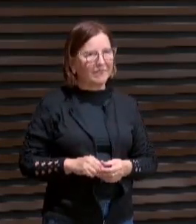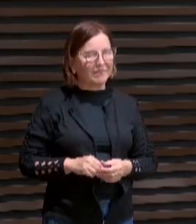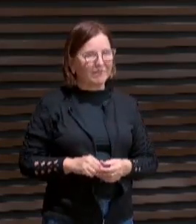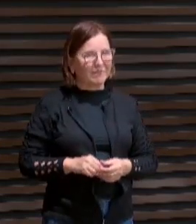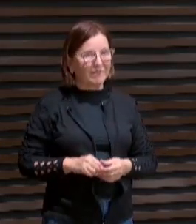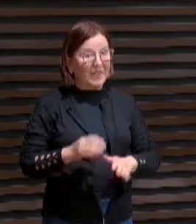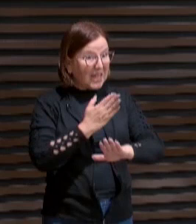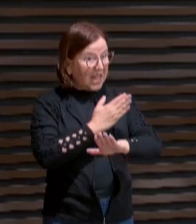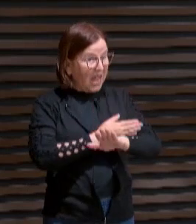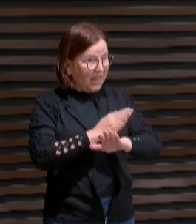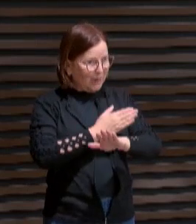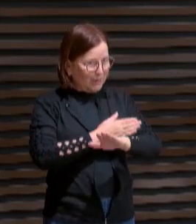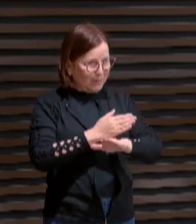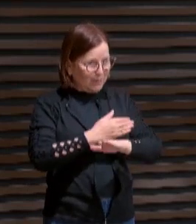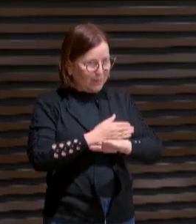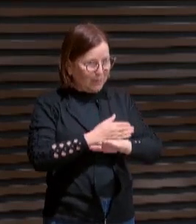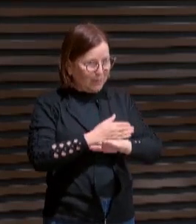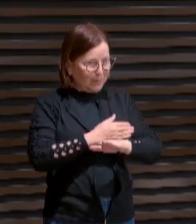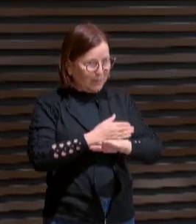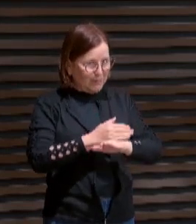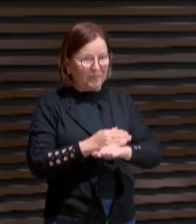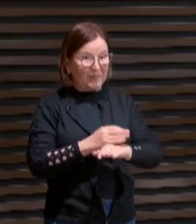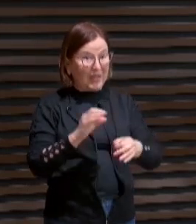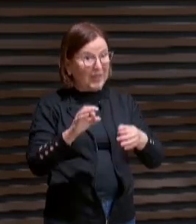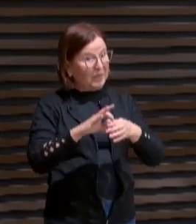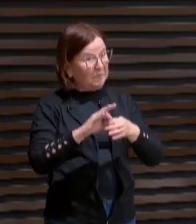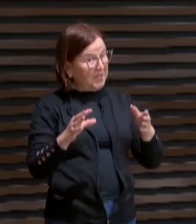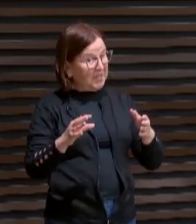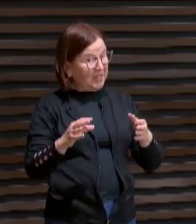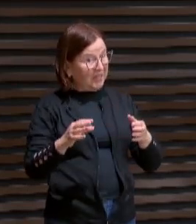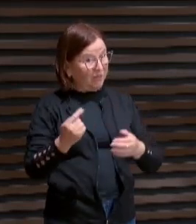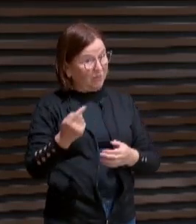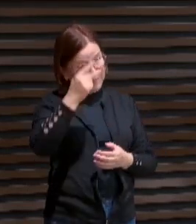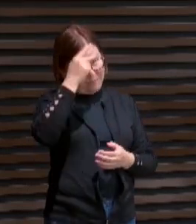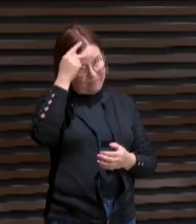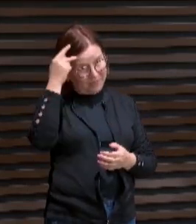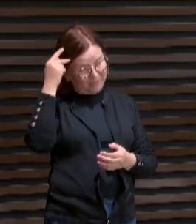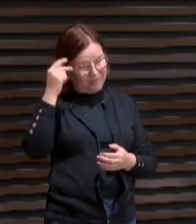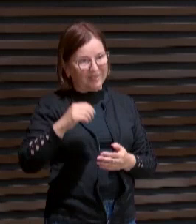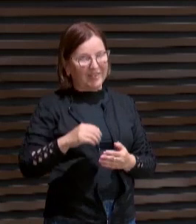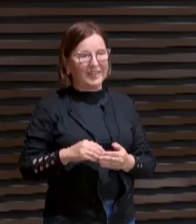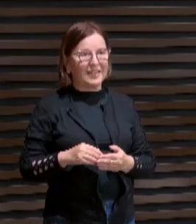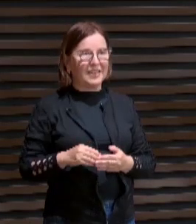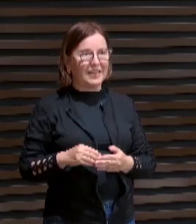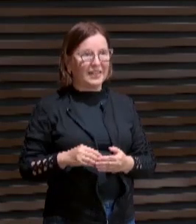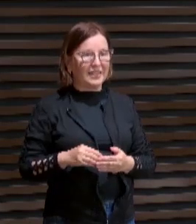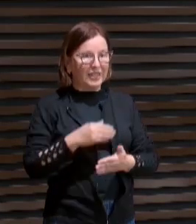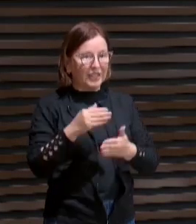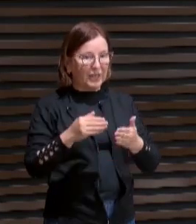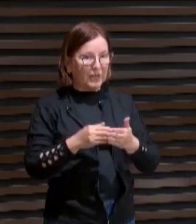Era costume o indulto, e todos os evangelistas narram desse